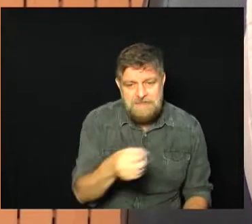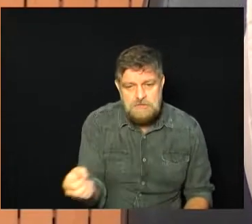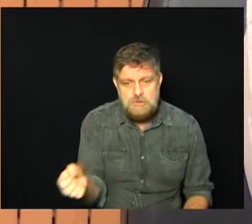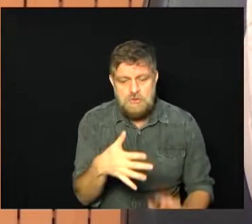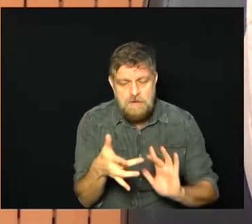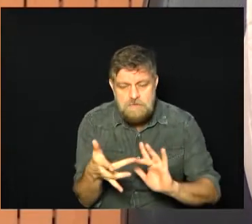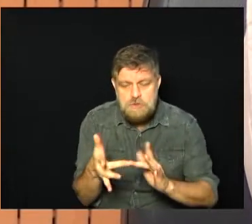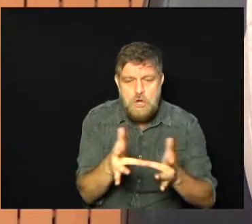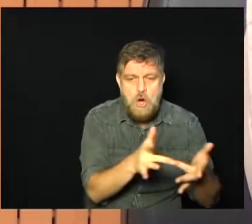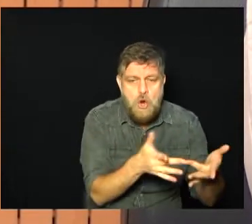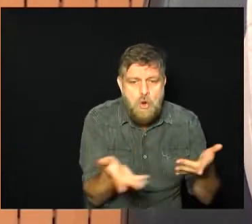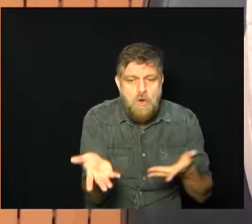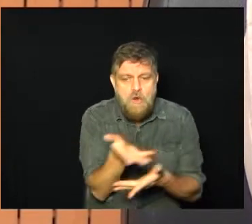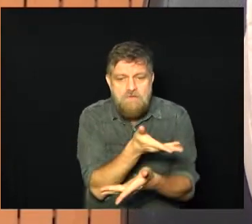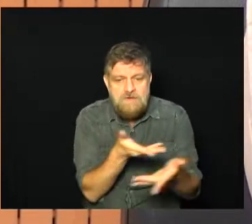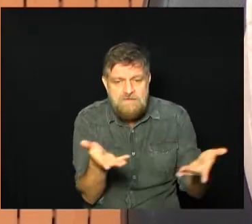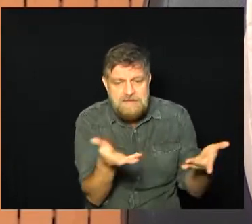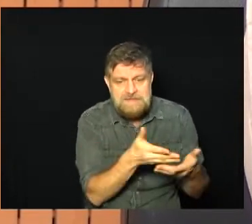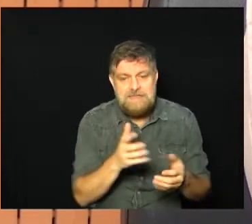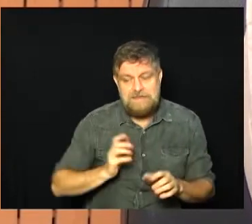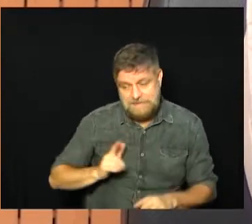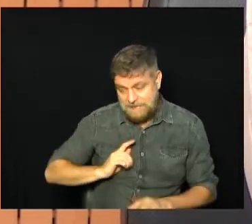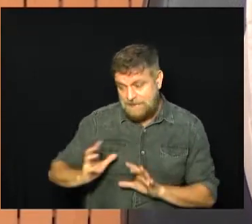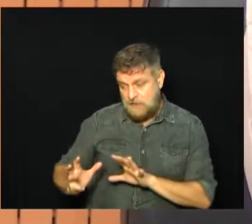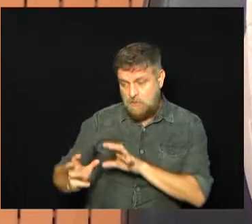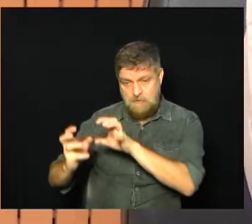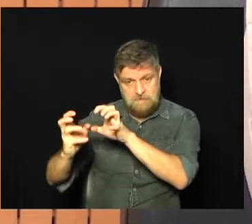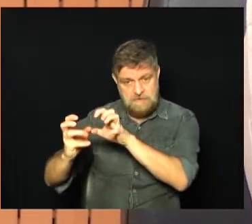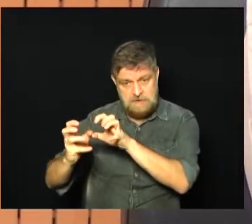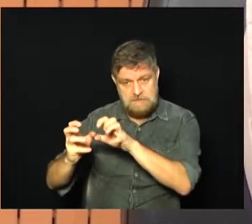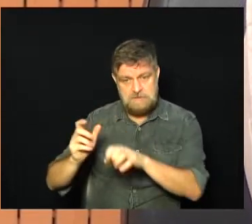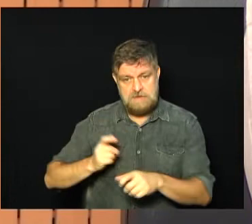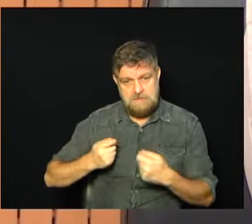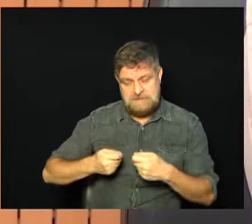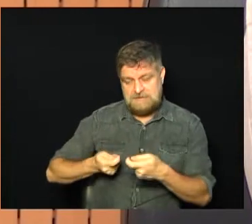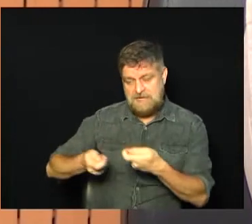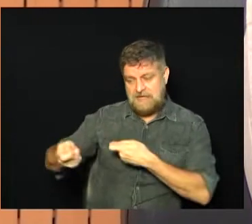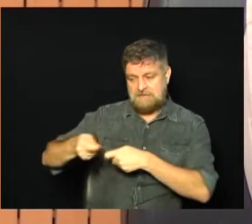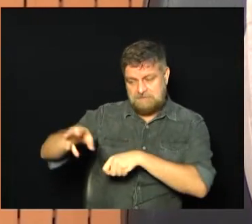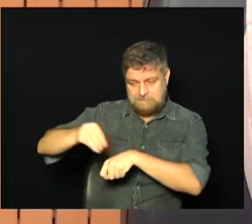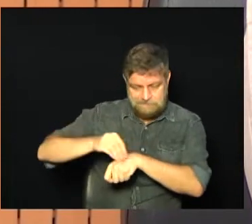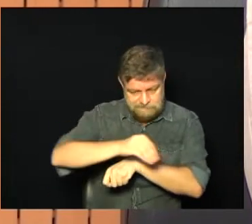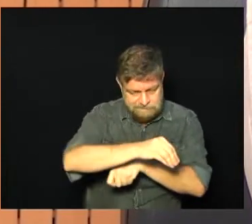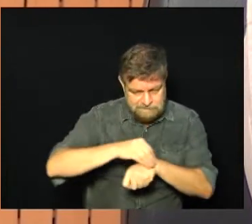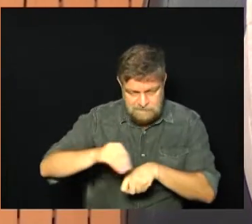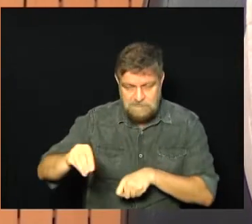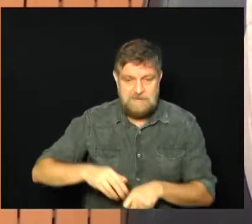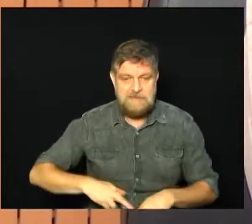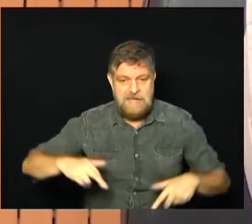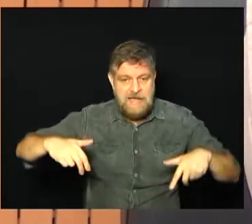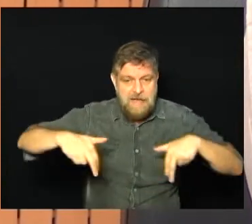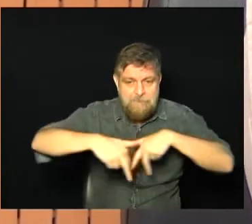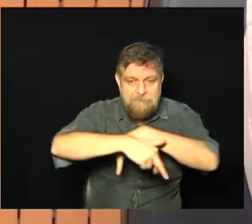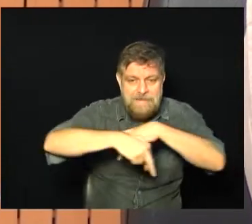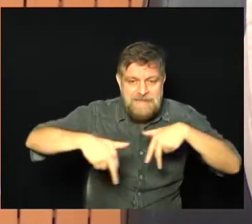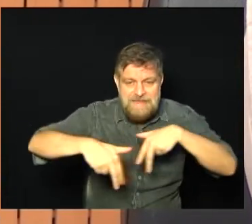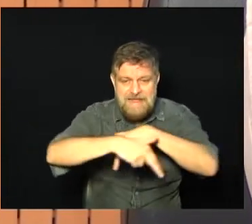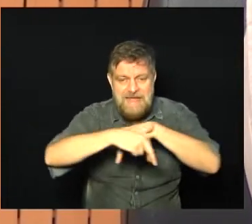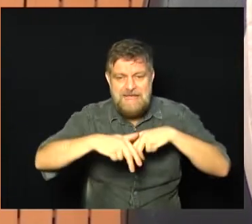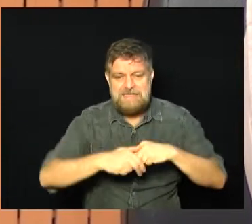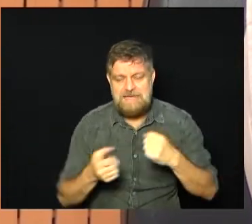convivência que tem conflitos que precisam ser administrados, né? Pedestre, veículo, trânsito,